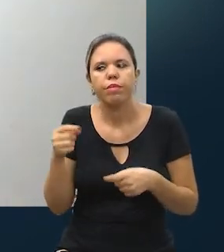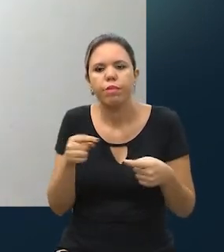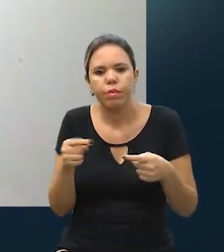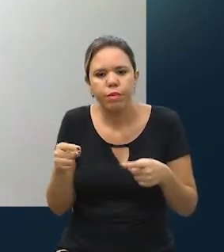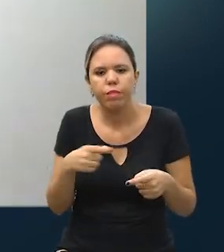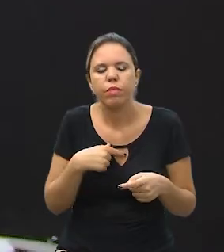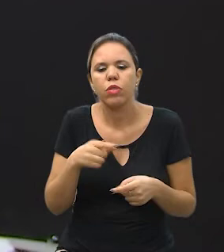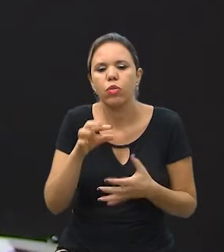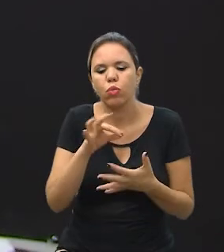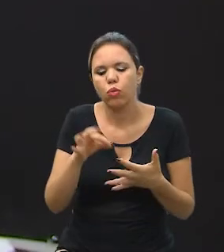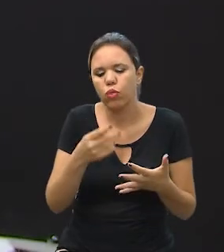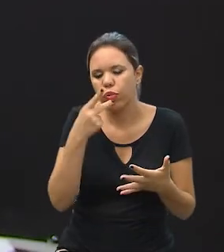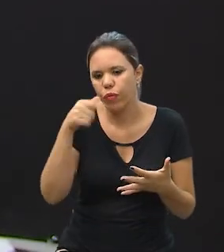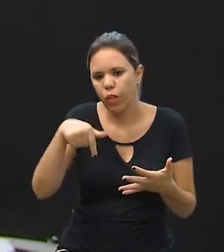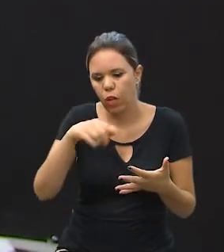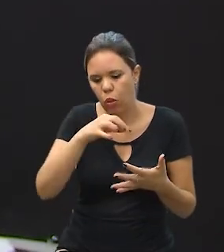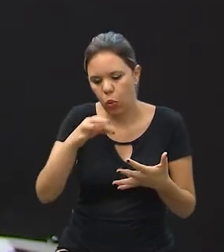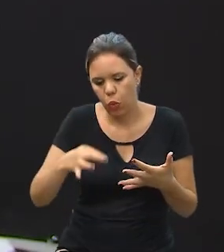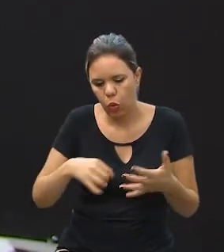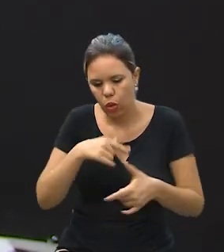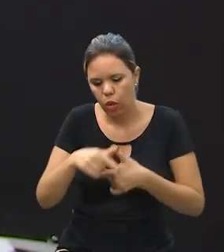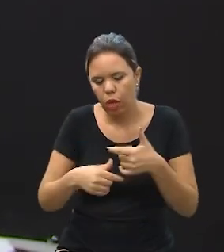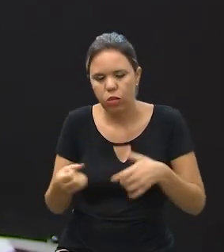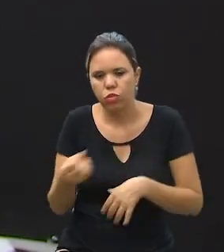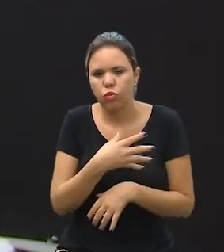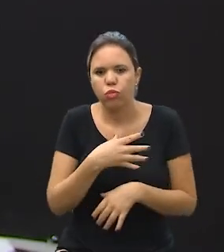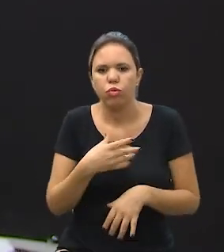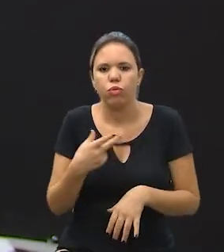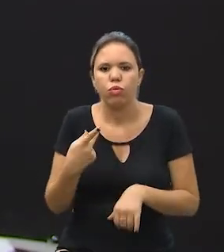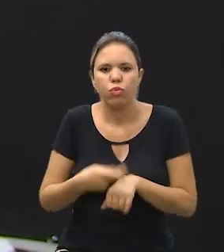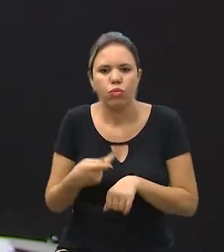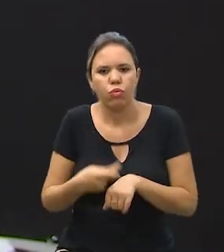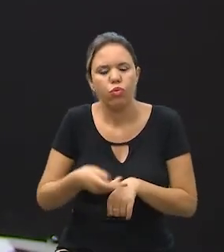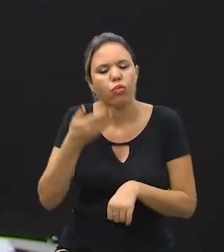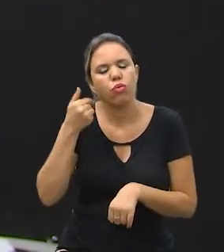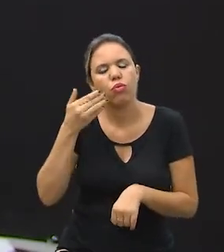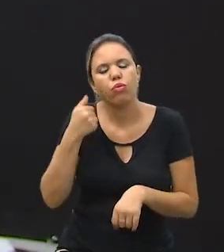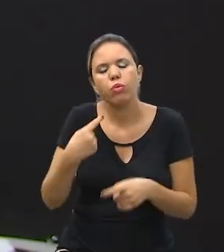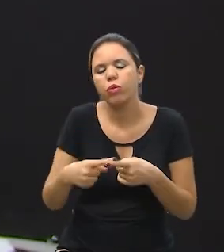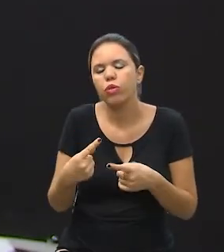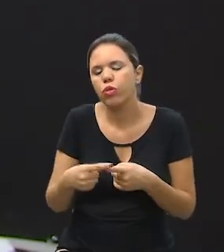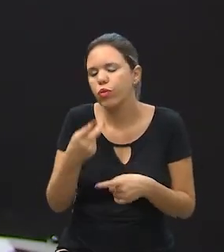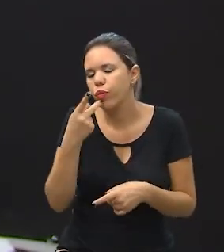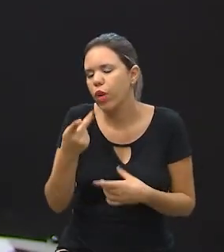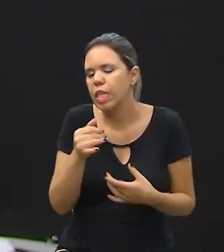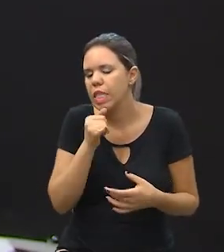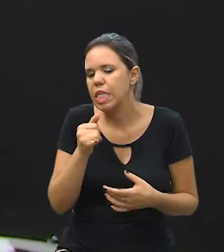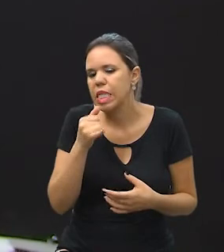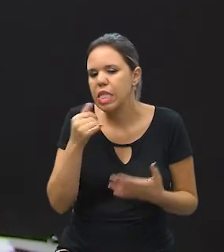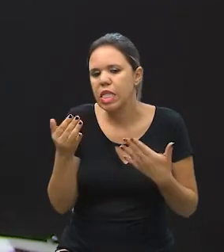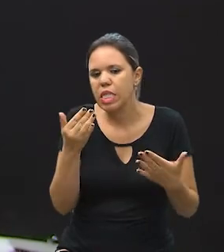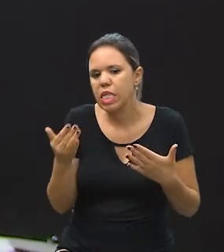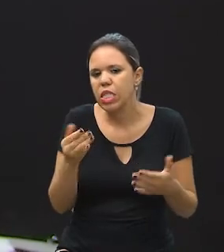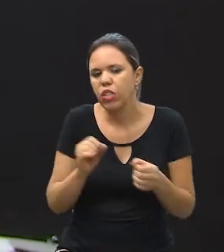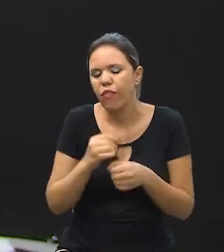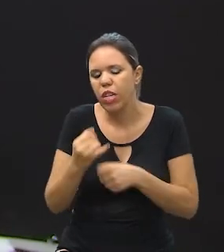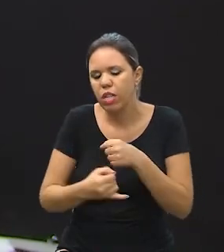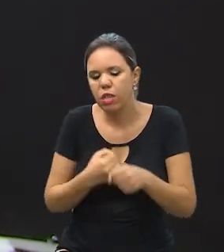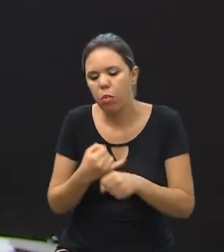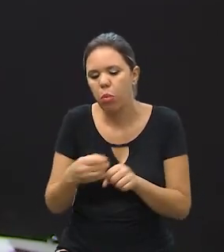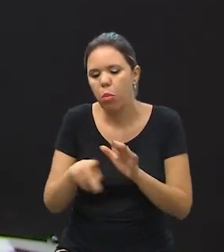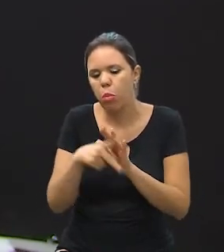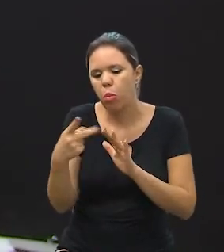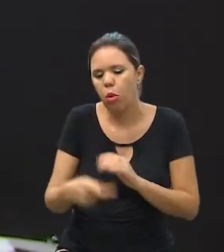que você colocou são demandas do mercado prateado, que a gente chama. Por quê? Porque se a gente fez uma plataforma